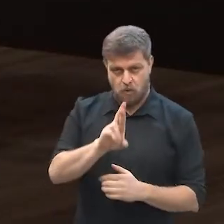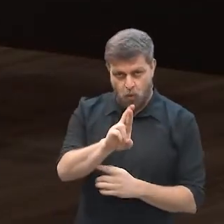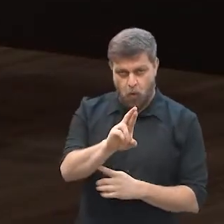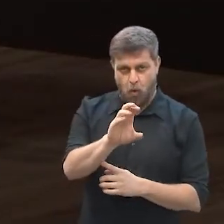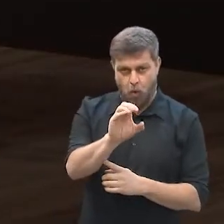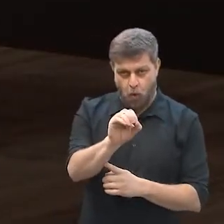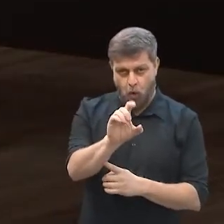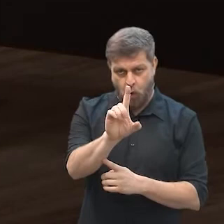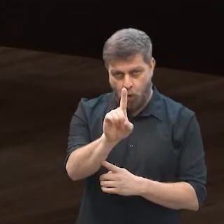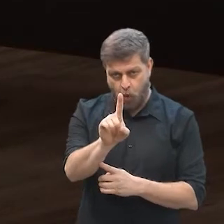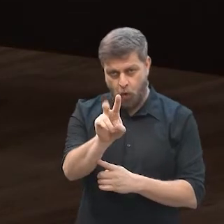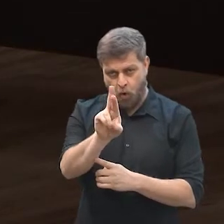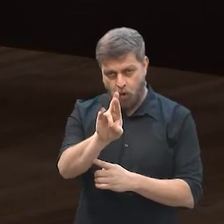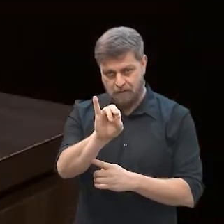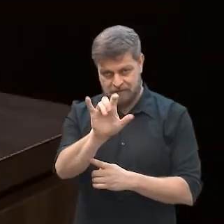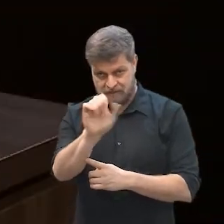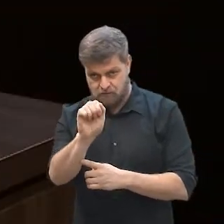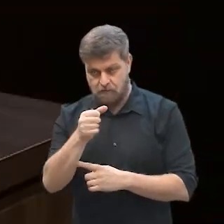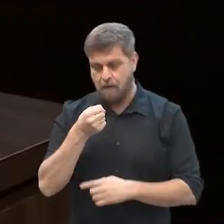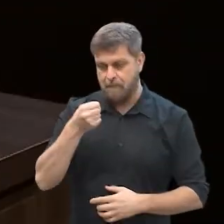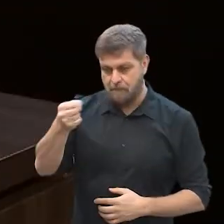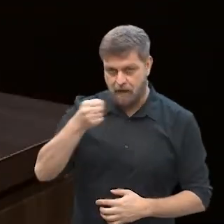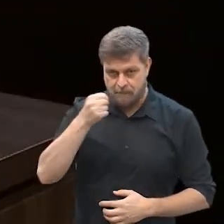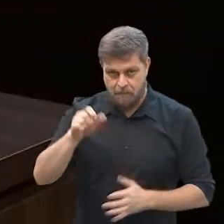gente entrevistou no bloco anterior,